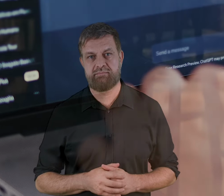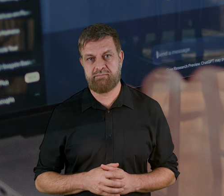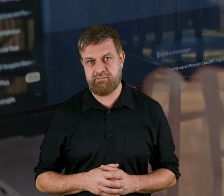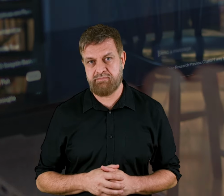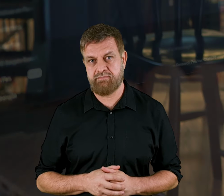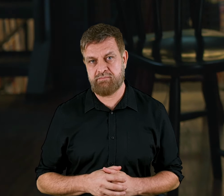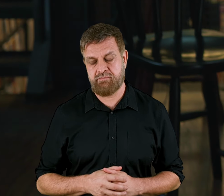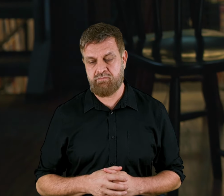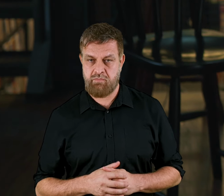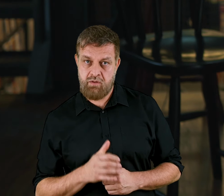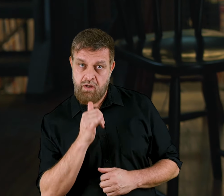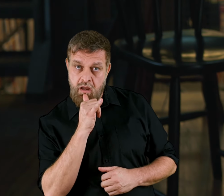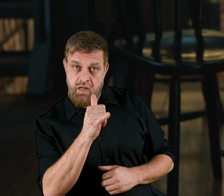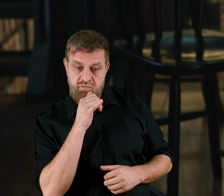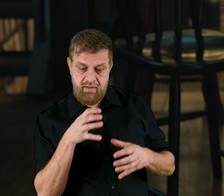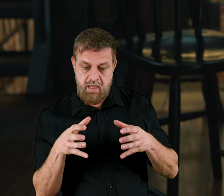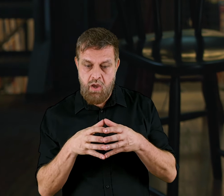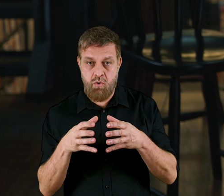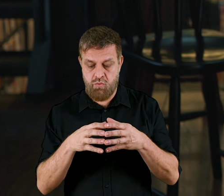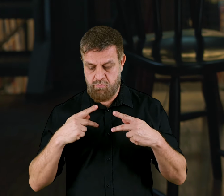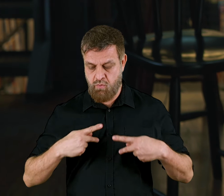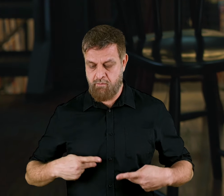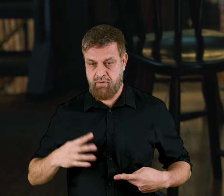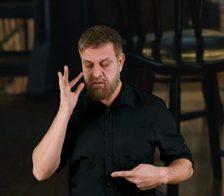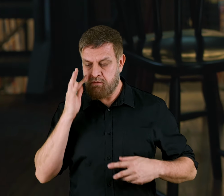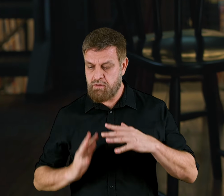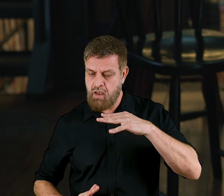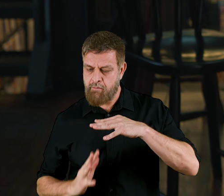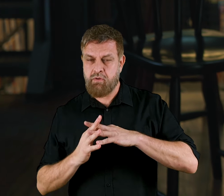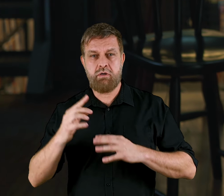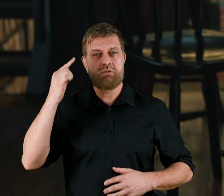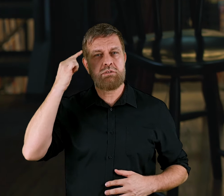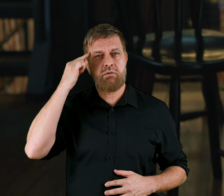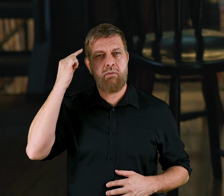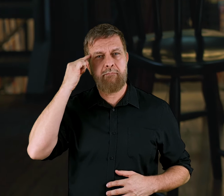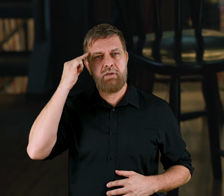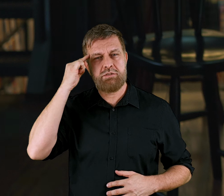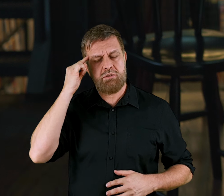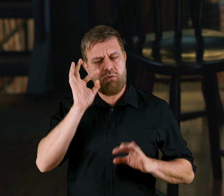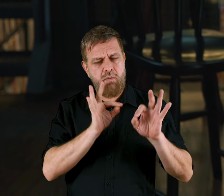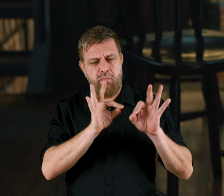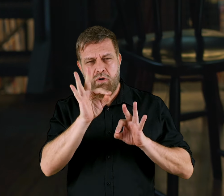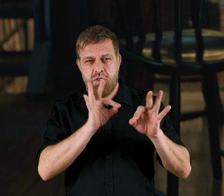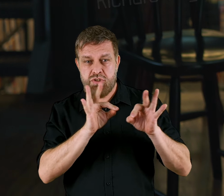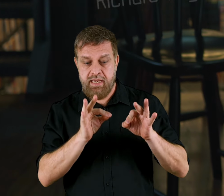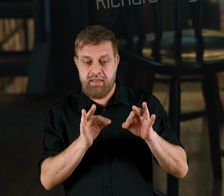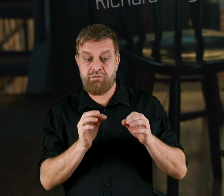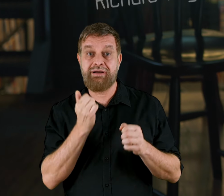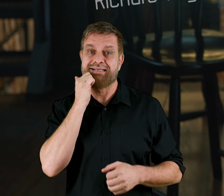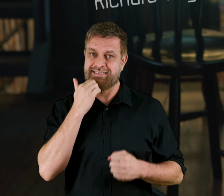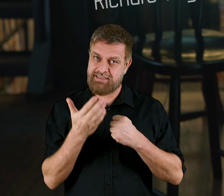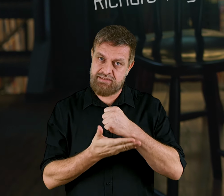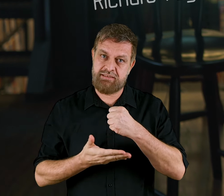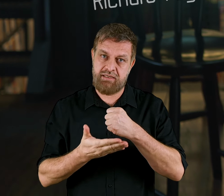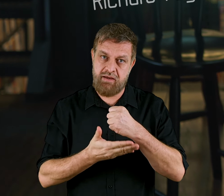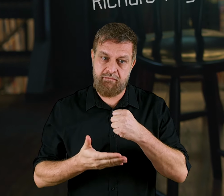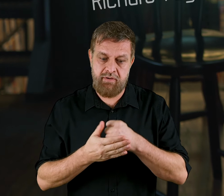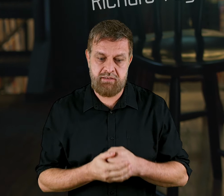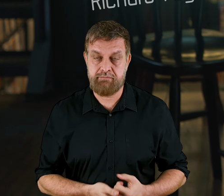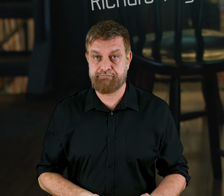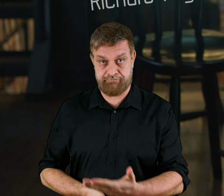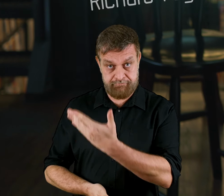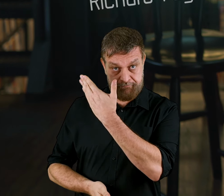Quando a gente fala, então, de transhumanismo, nós estamos pensando nesse projeto e que ele tem bases na ciência. Então, por exemplo, Richard Feynman,